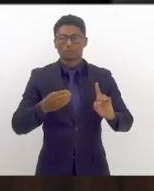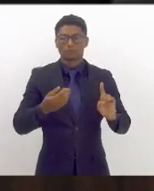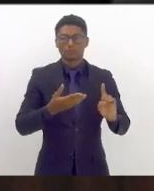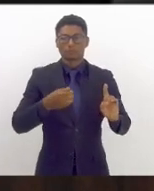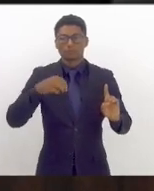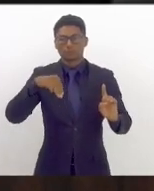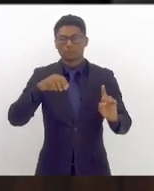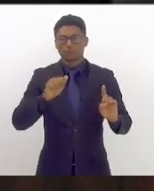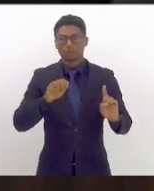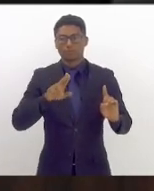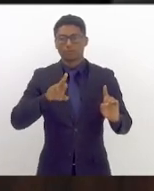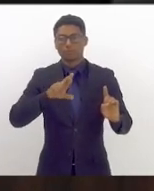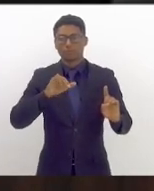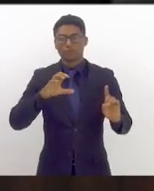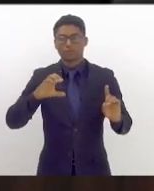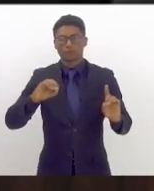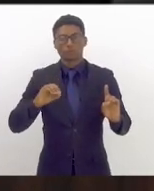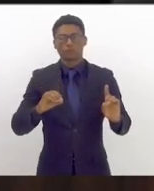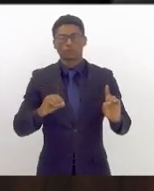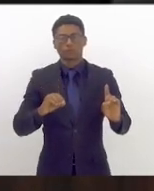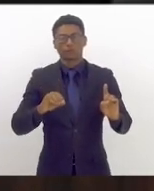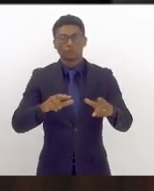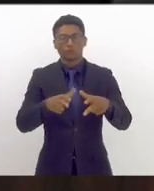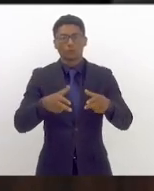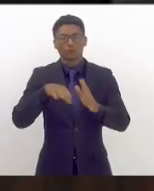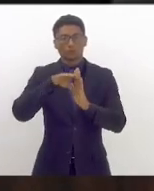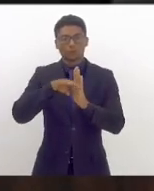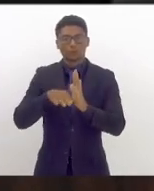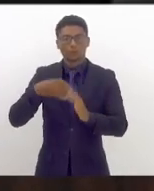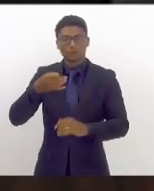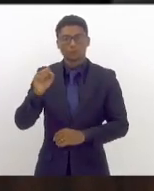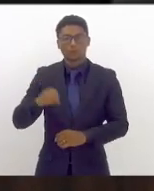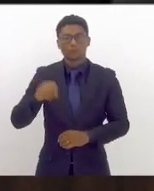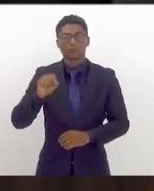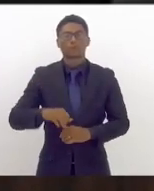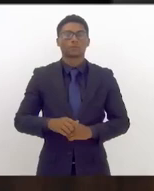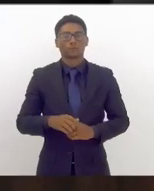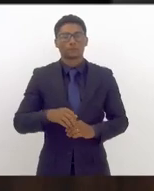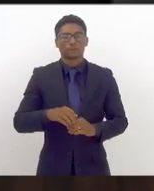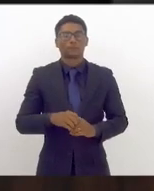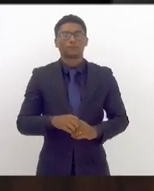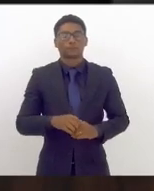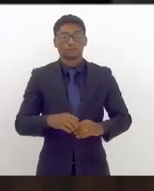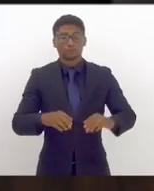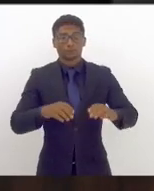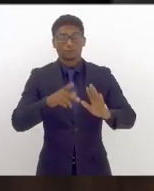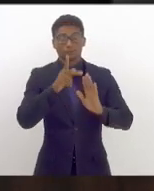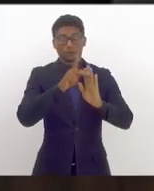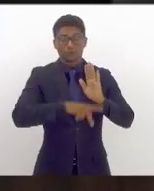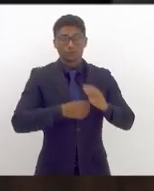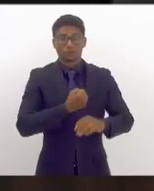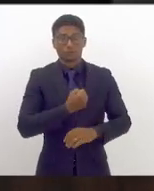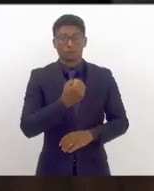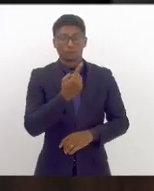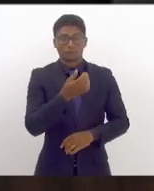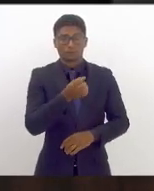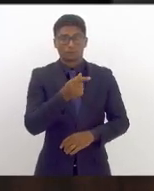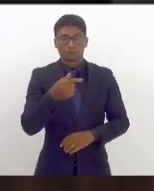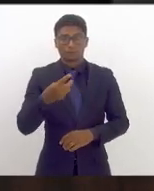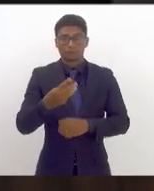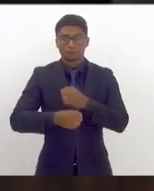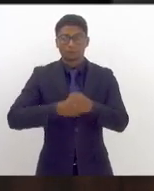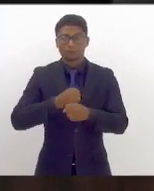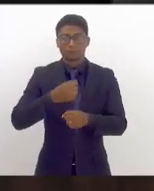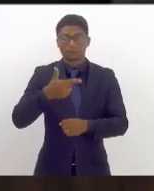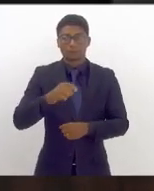Maurício quinoplac parecida comissão de novas internas de proposições interna favorável Deputado Tiago projeto de resolução 1673 de 22